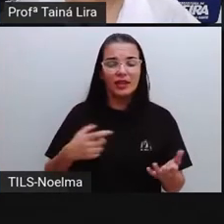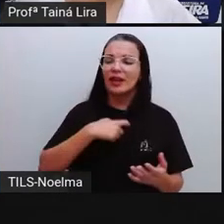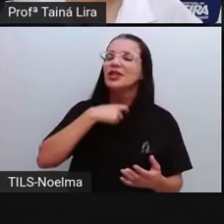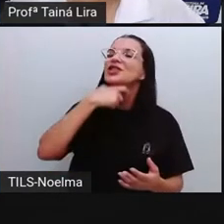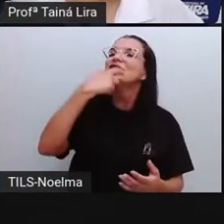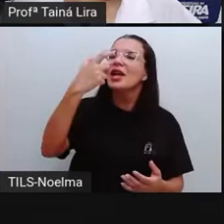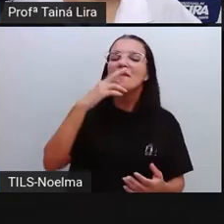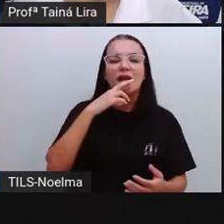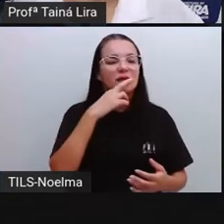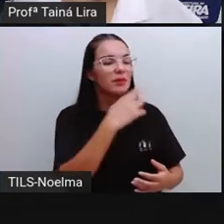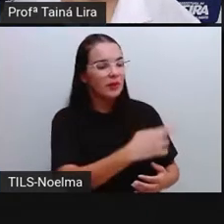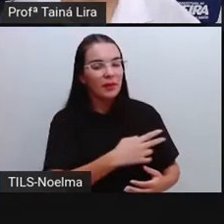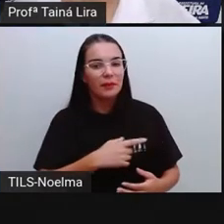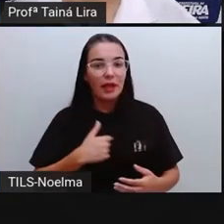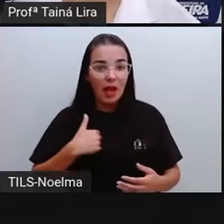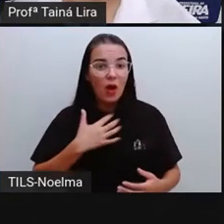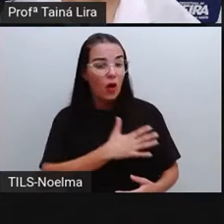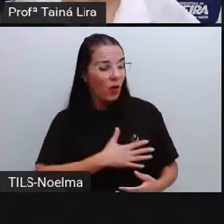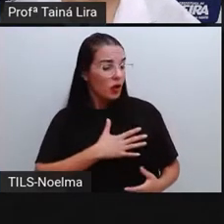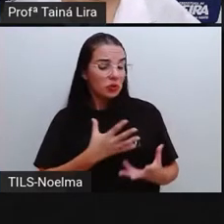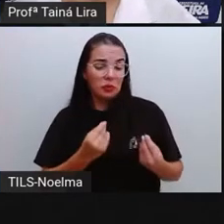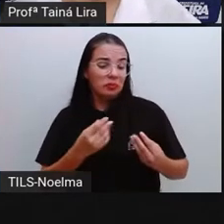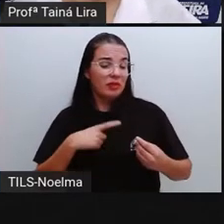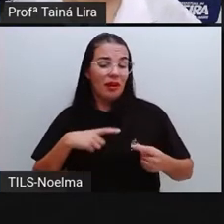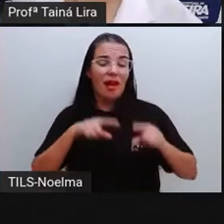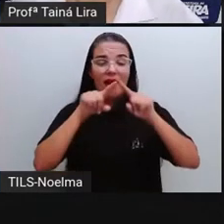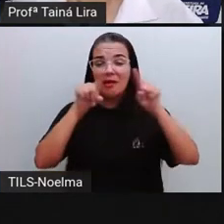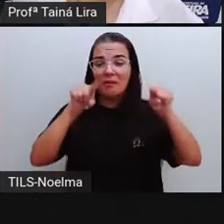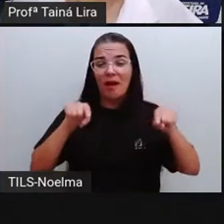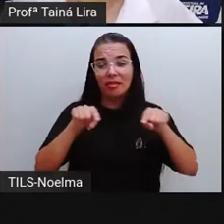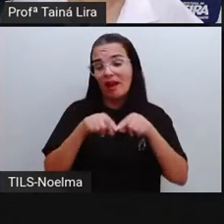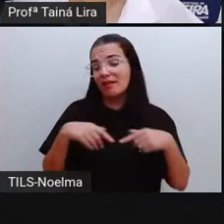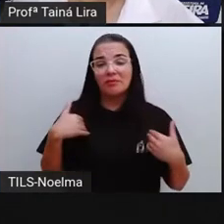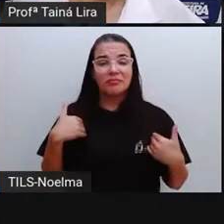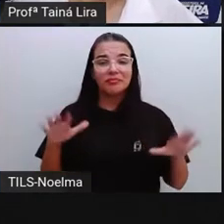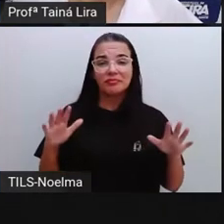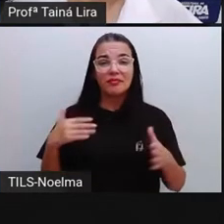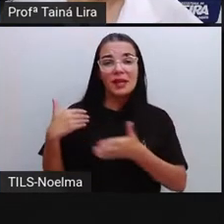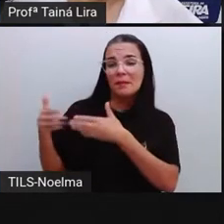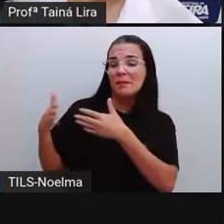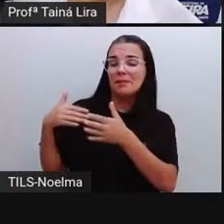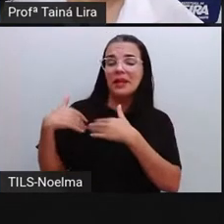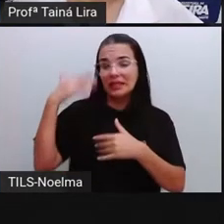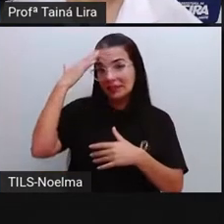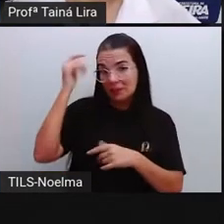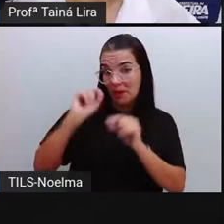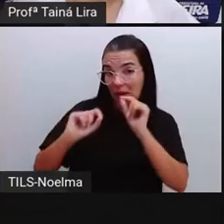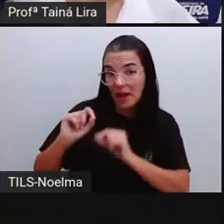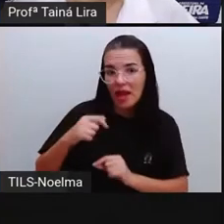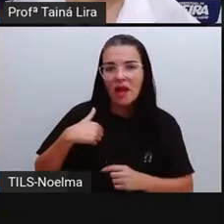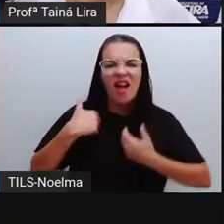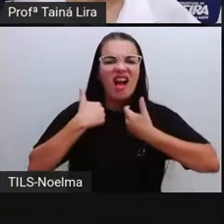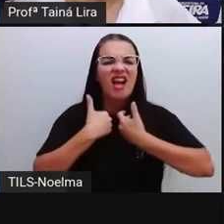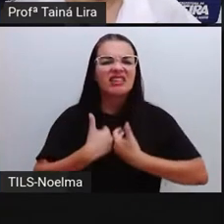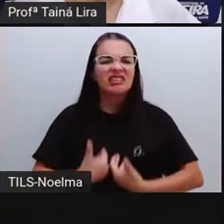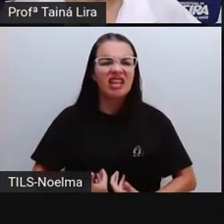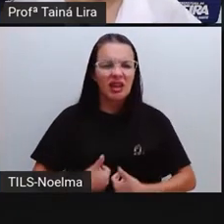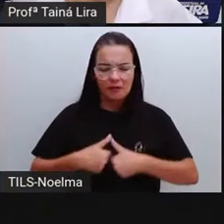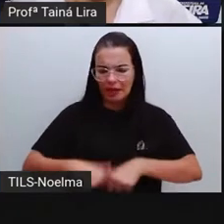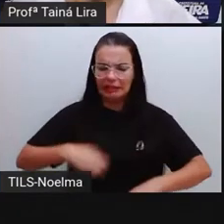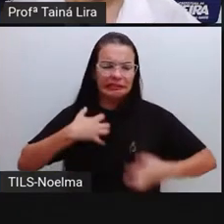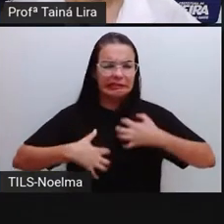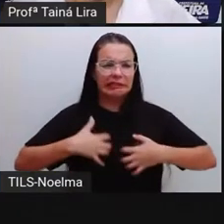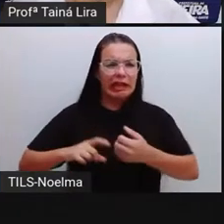girafa. Eu gosto muito de ser quadriculada. Ora bolas, quer saber de uma coisa? Cansei de andar